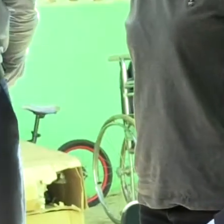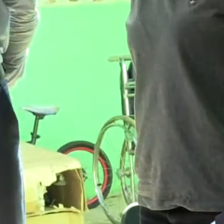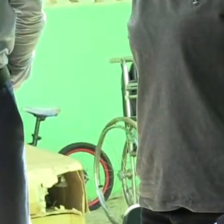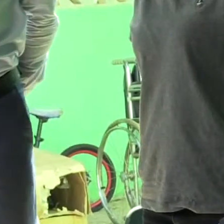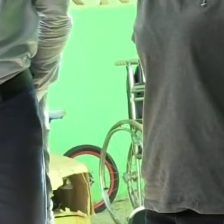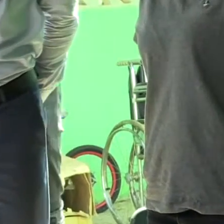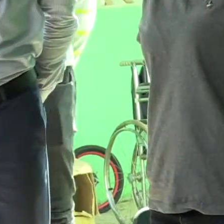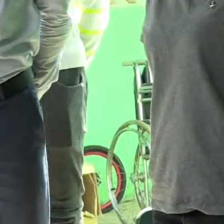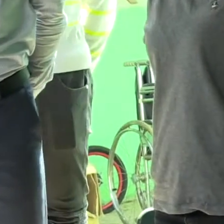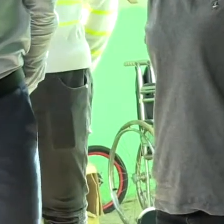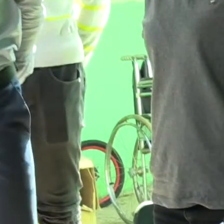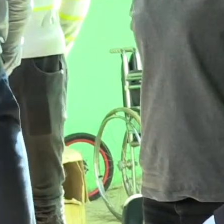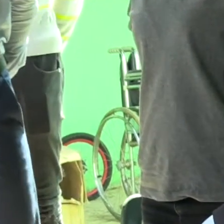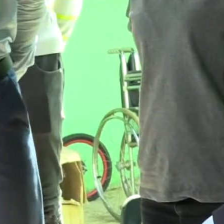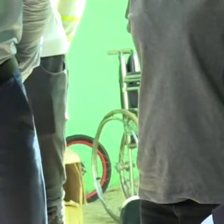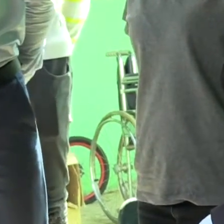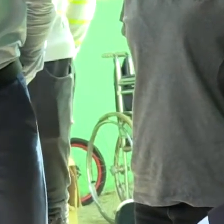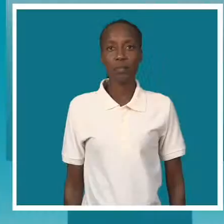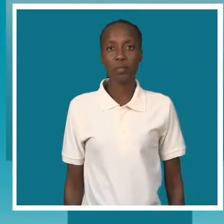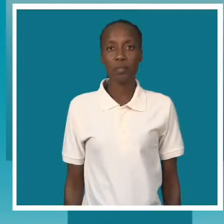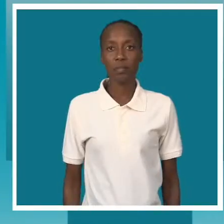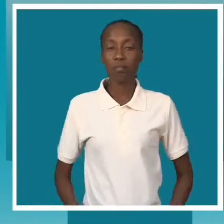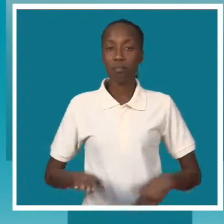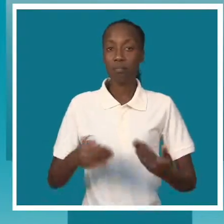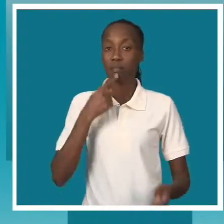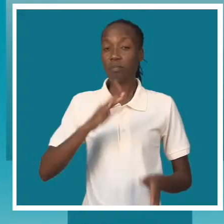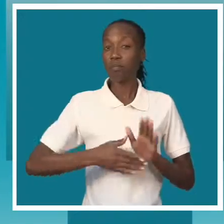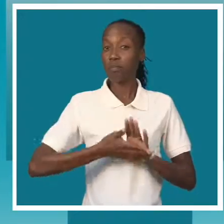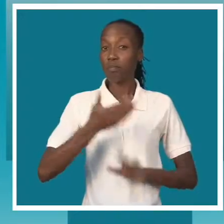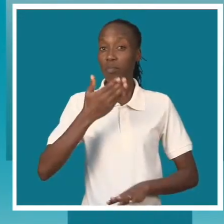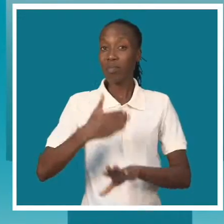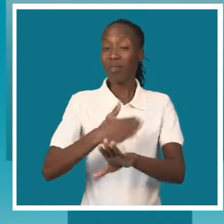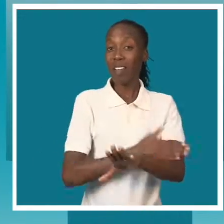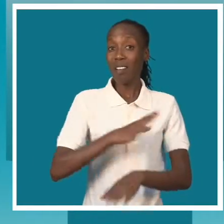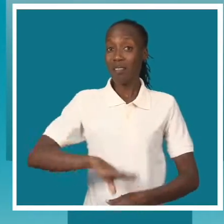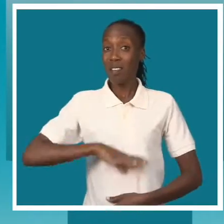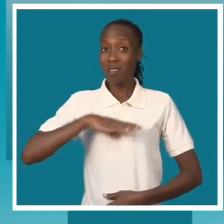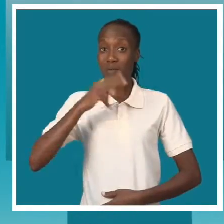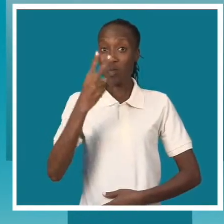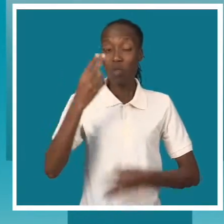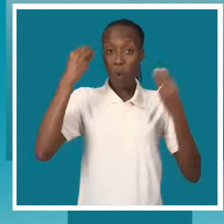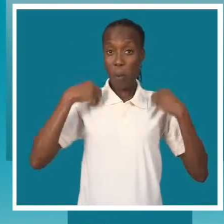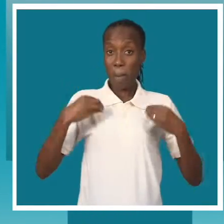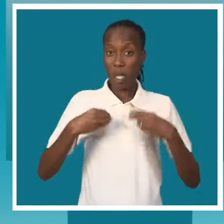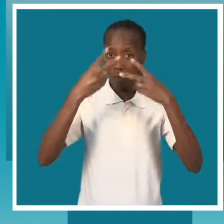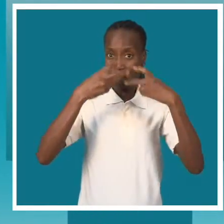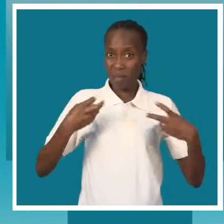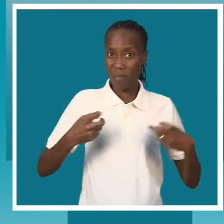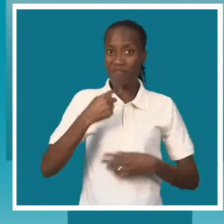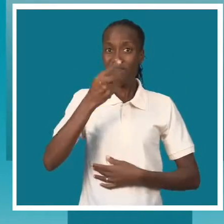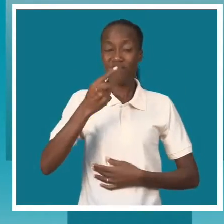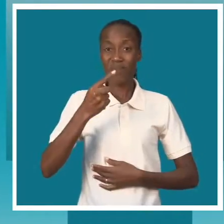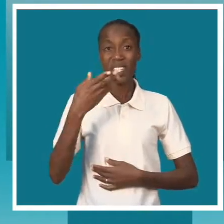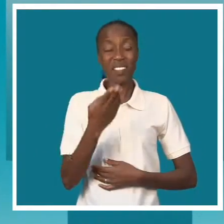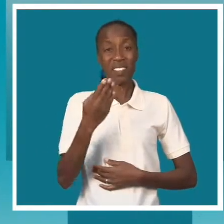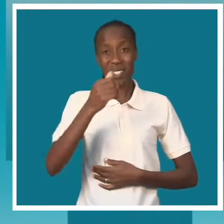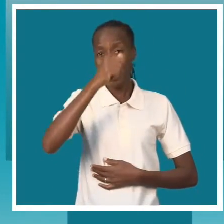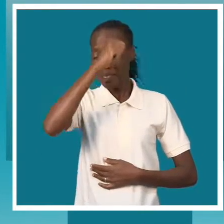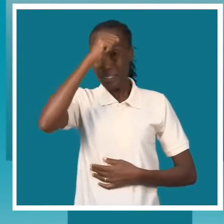ela está a paz em idade a deixem começar por dizer que quando tinha 12 anos os médicos diagnosticaram uma doença muito grave